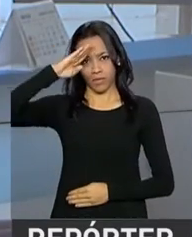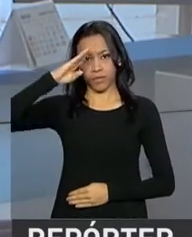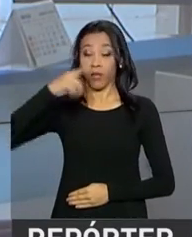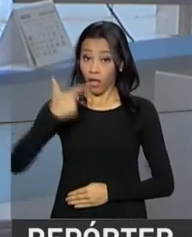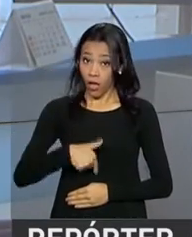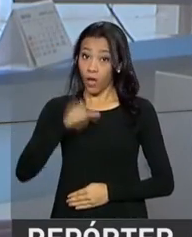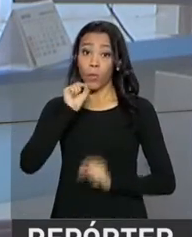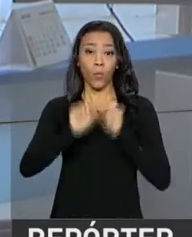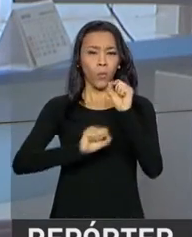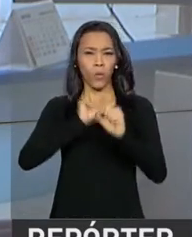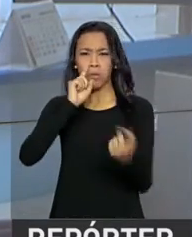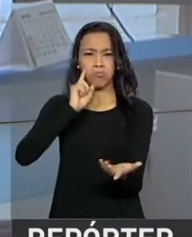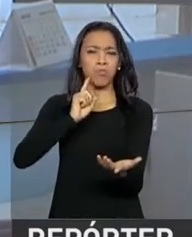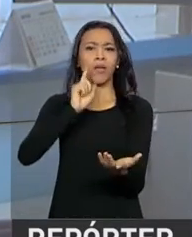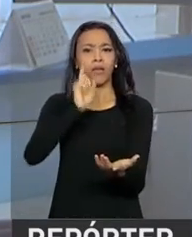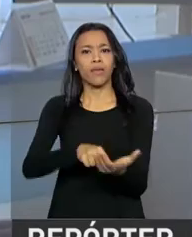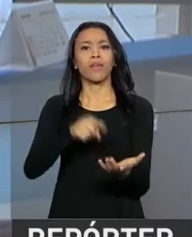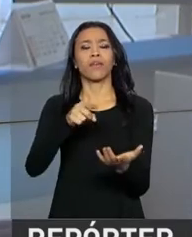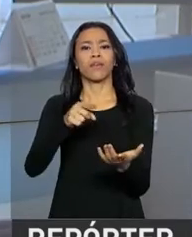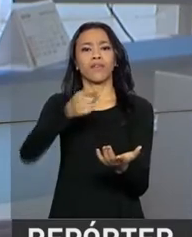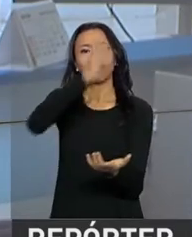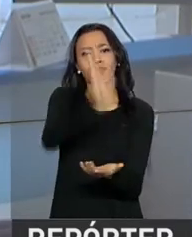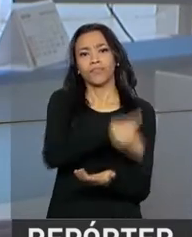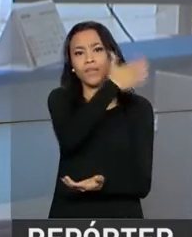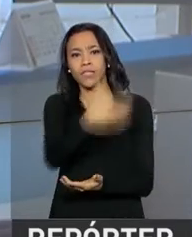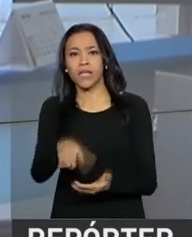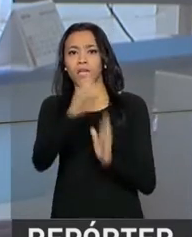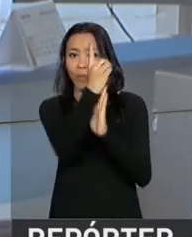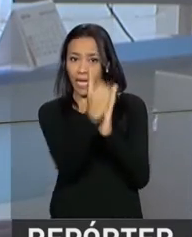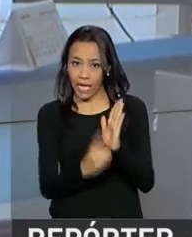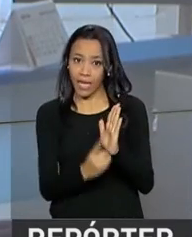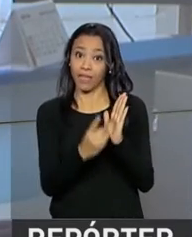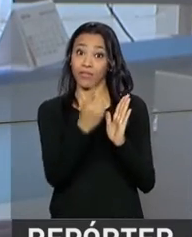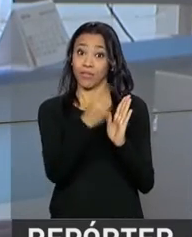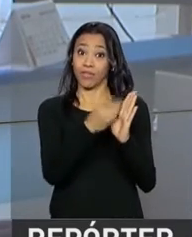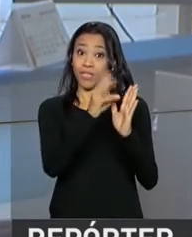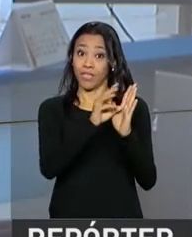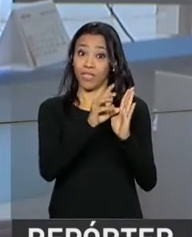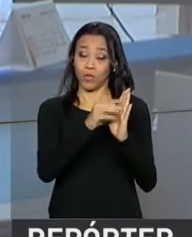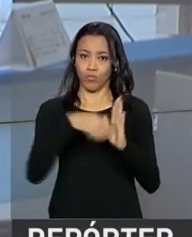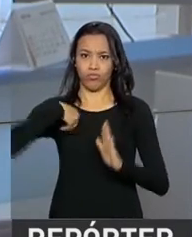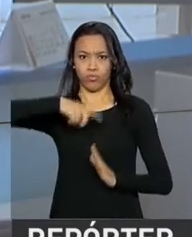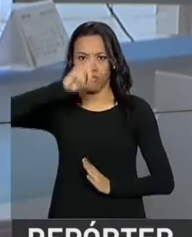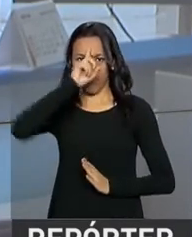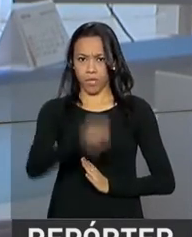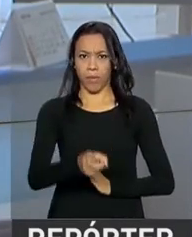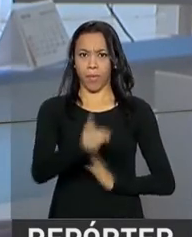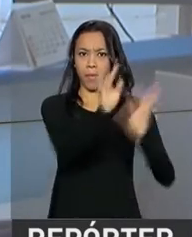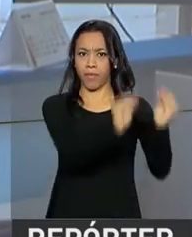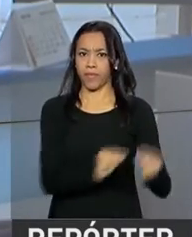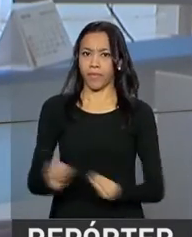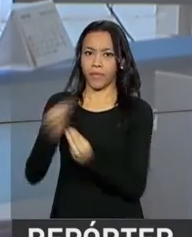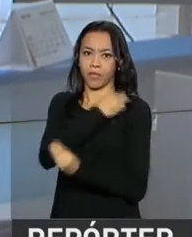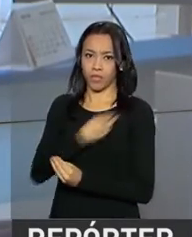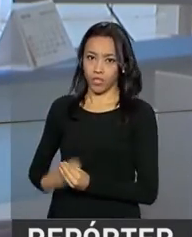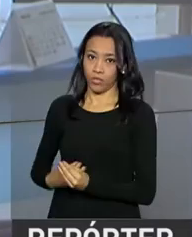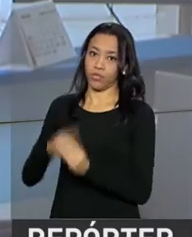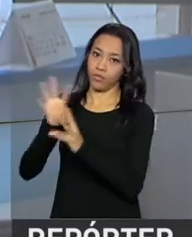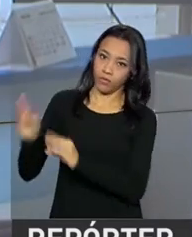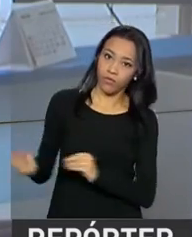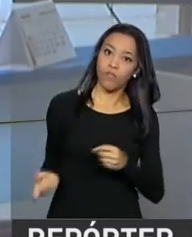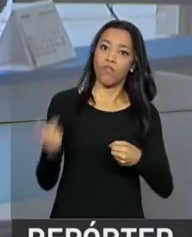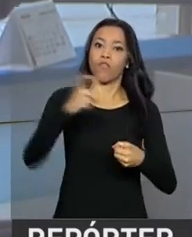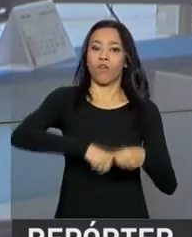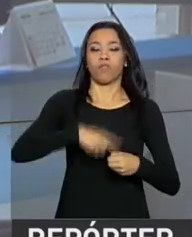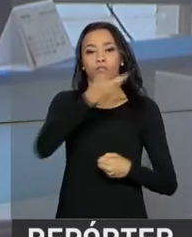ativa é que ele revoga o decreto que tirou poderes dos comandantes das forças armadas e hoje também foi publicada a lei de responsabilidade